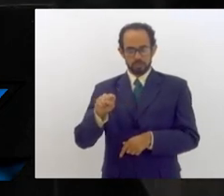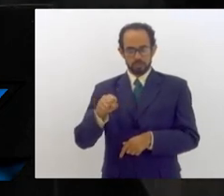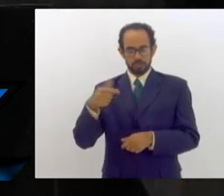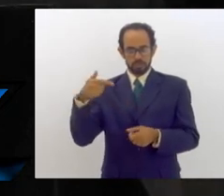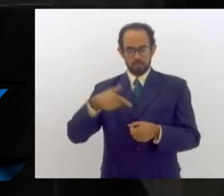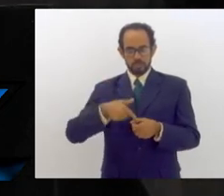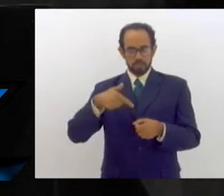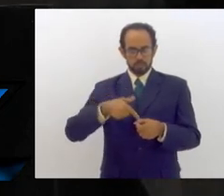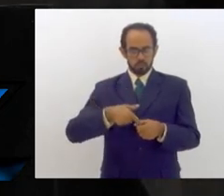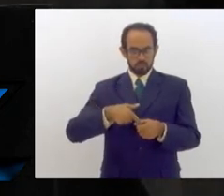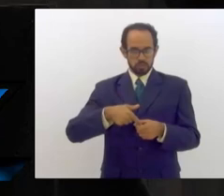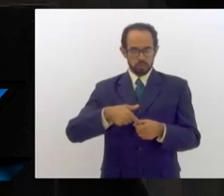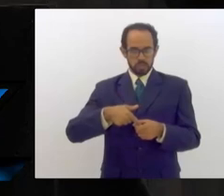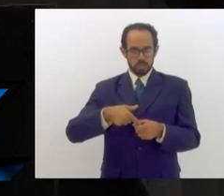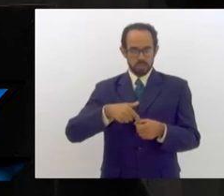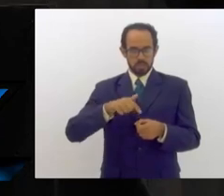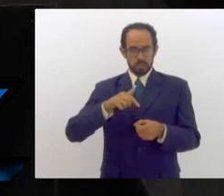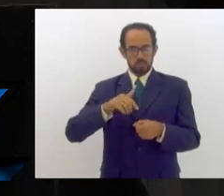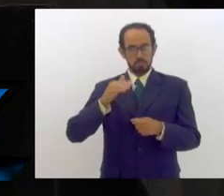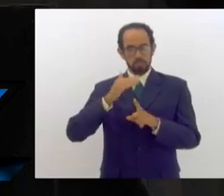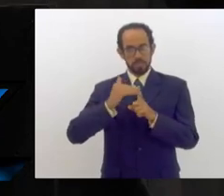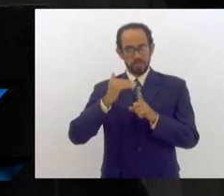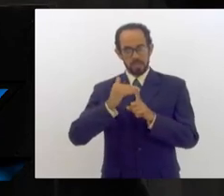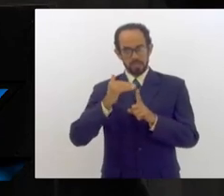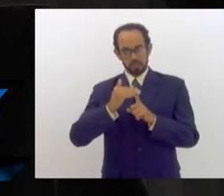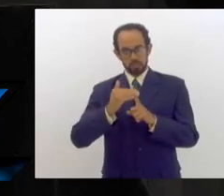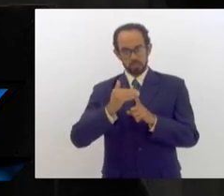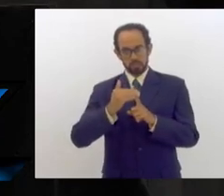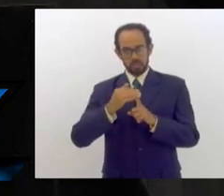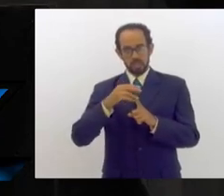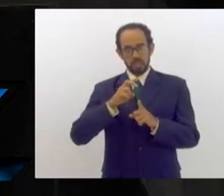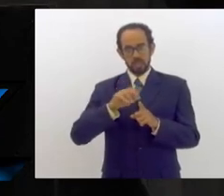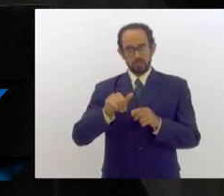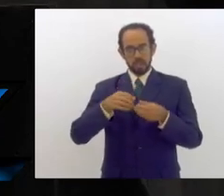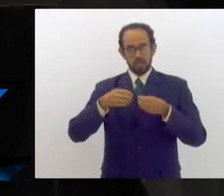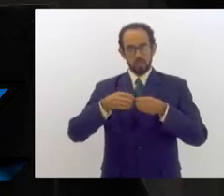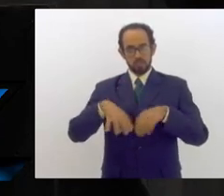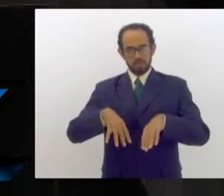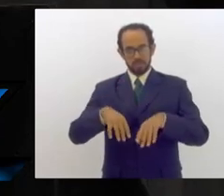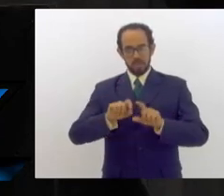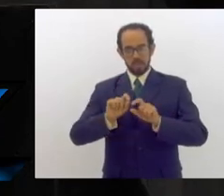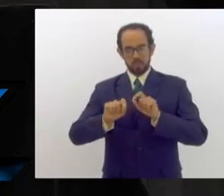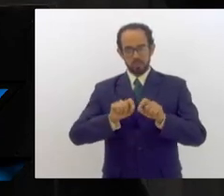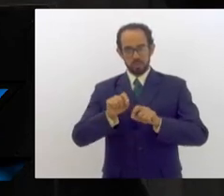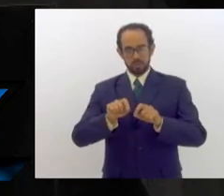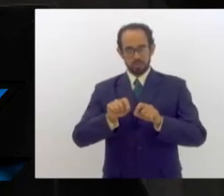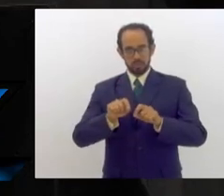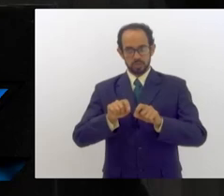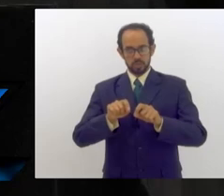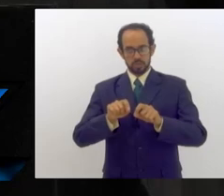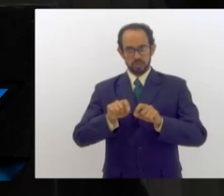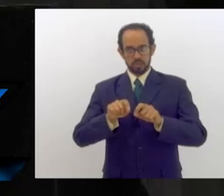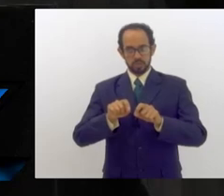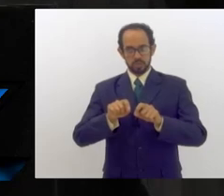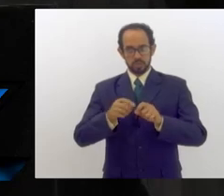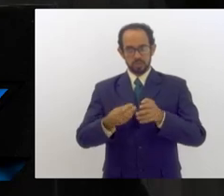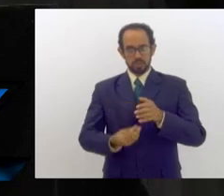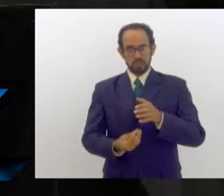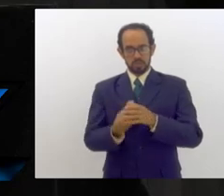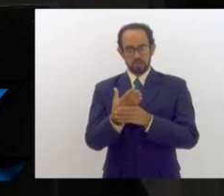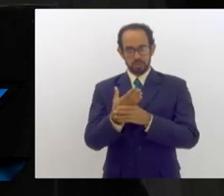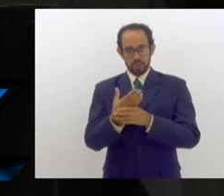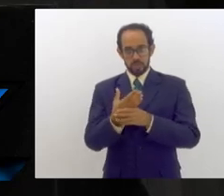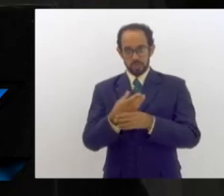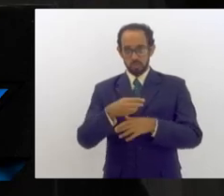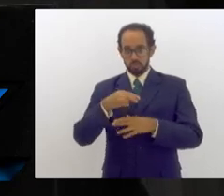na sua totalidade só parcialmente ele vai compensar Possivelmente criando uma